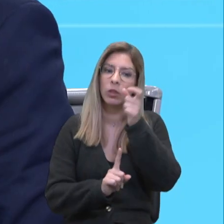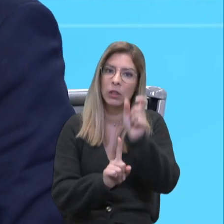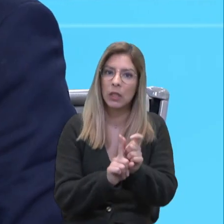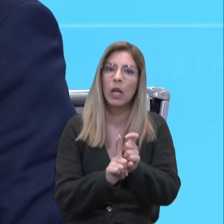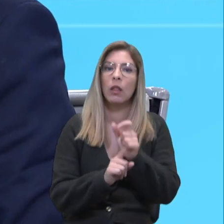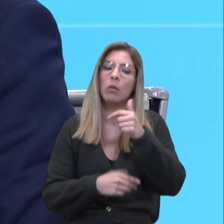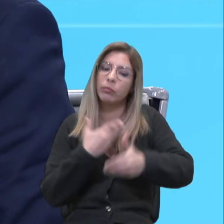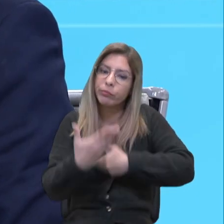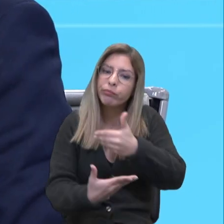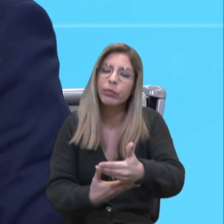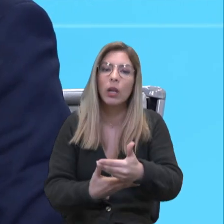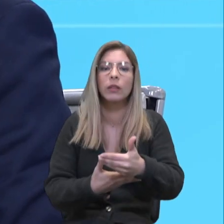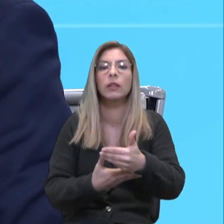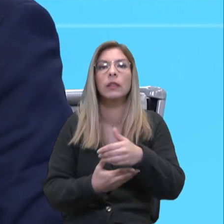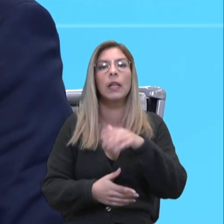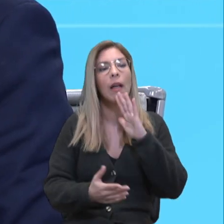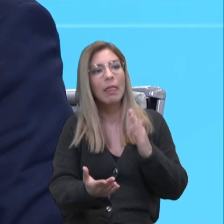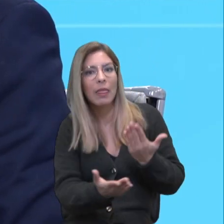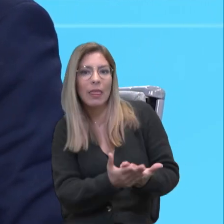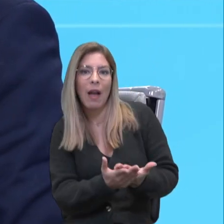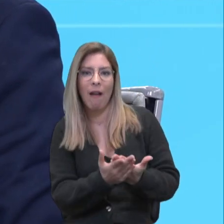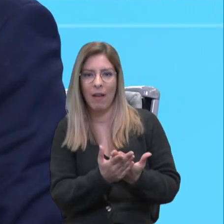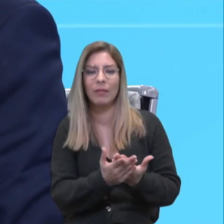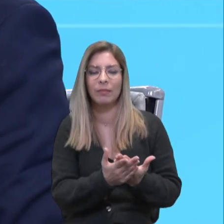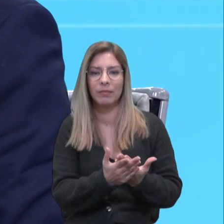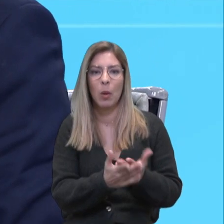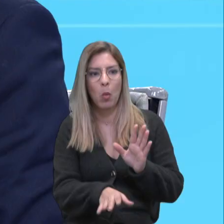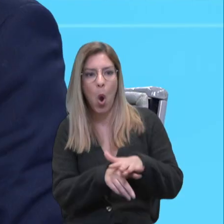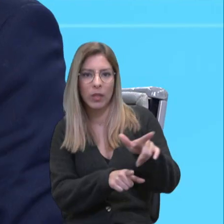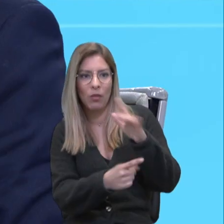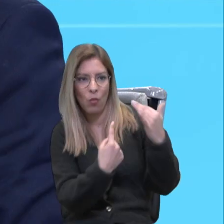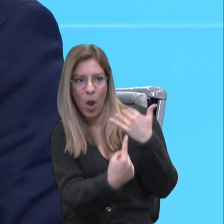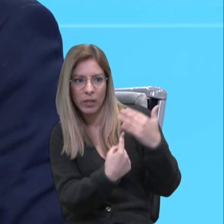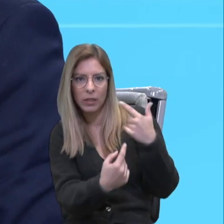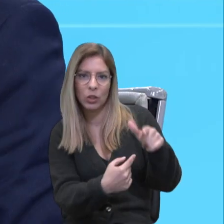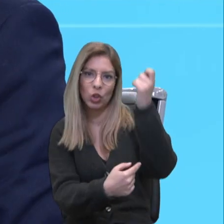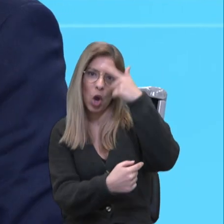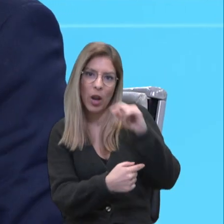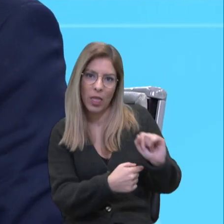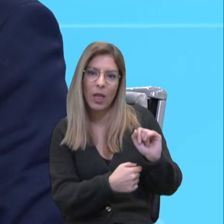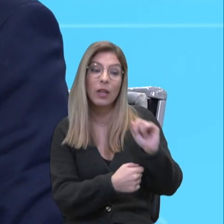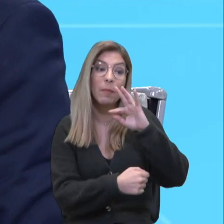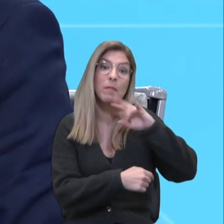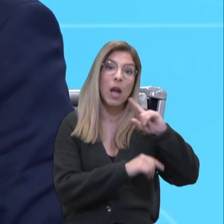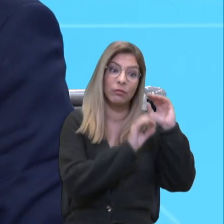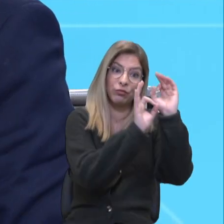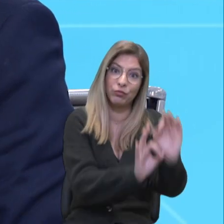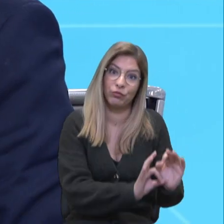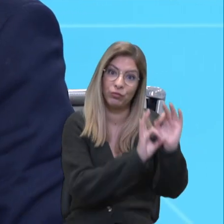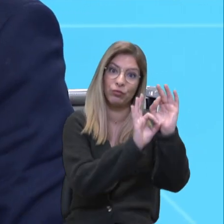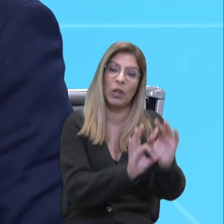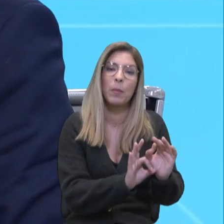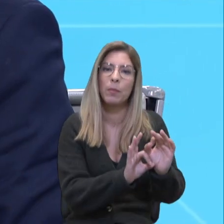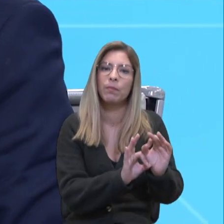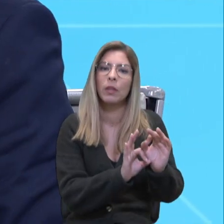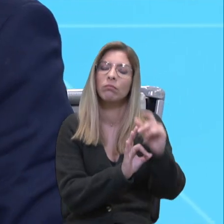e, portanto, dele recebem também, através da sua mãe, a força necessária para